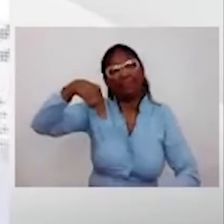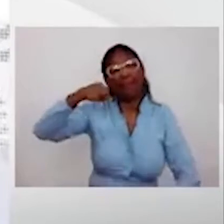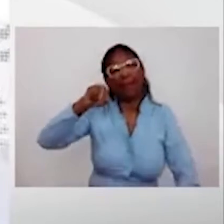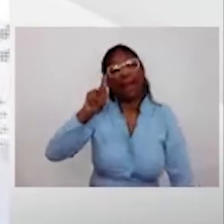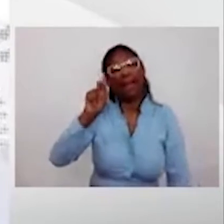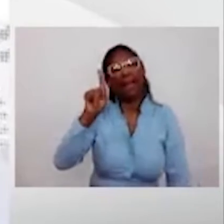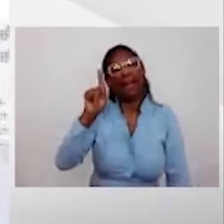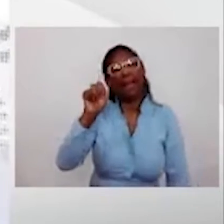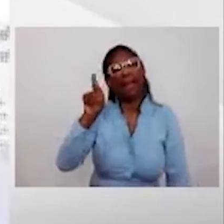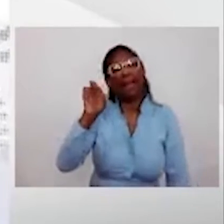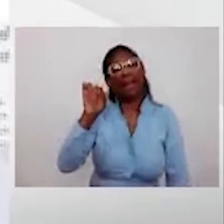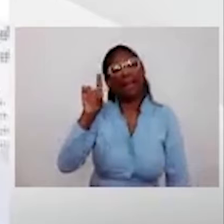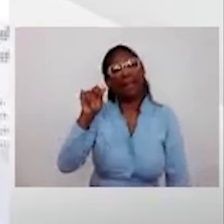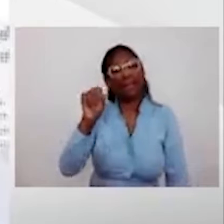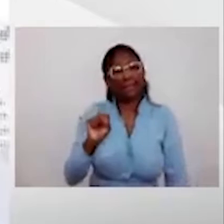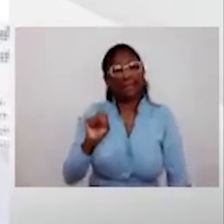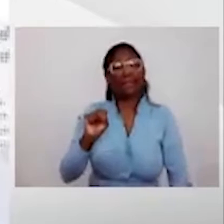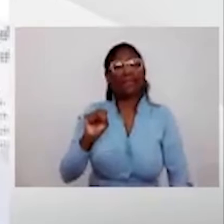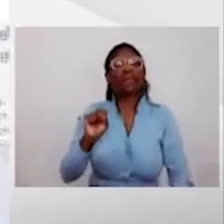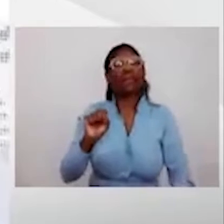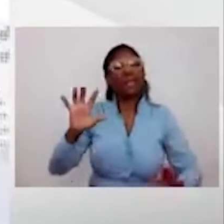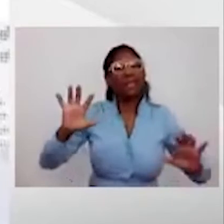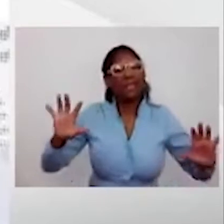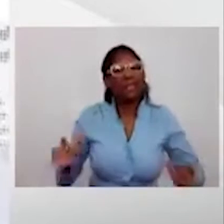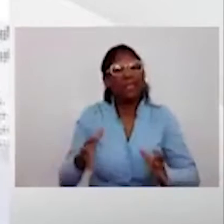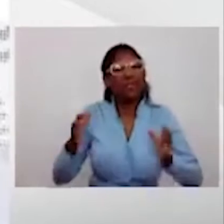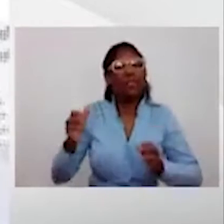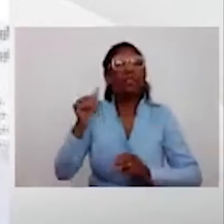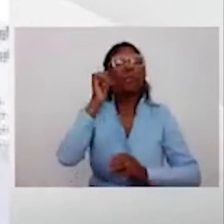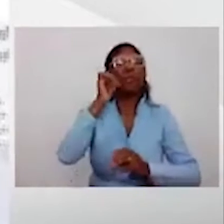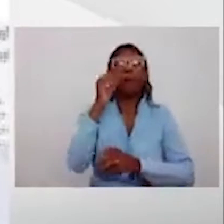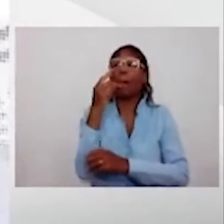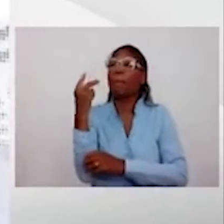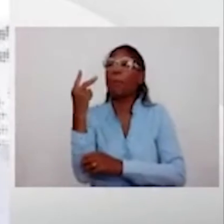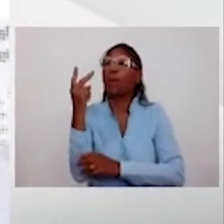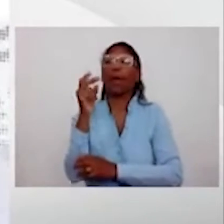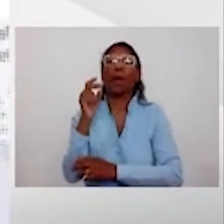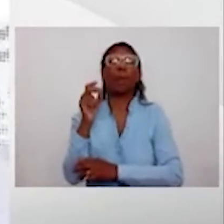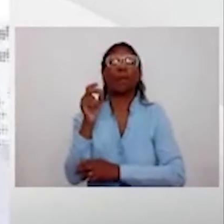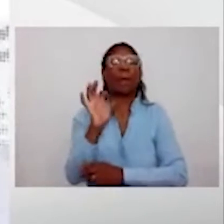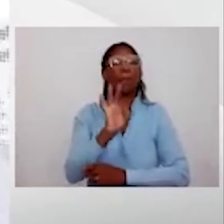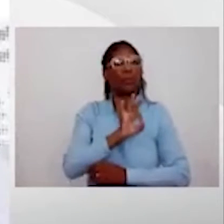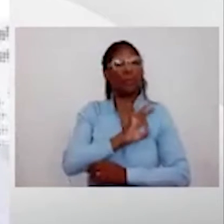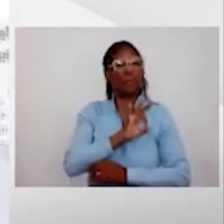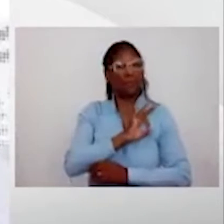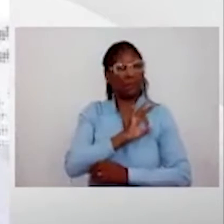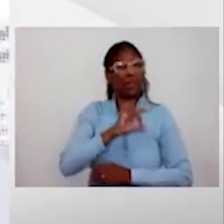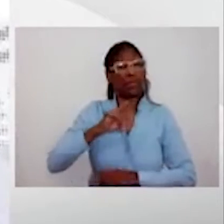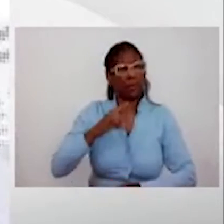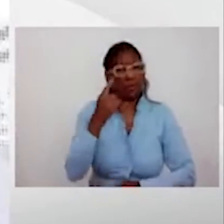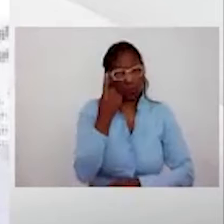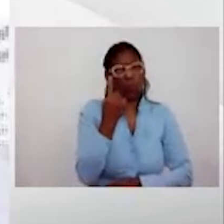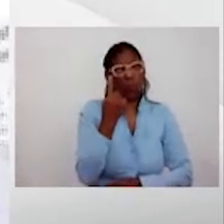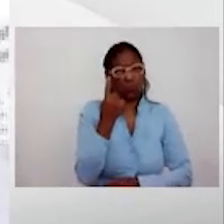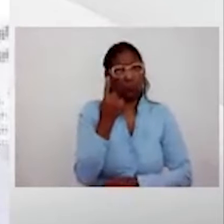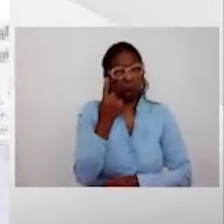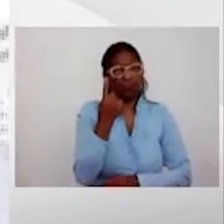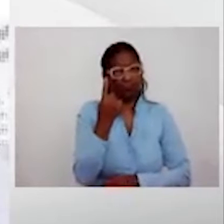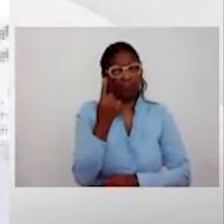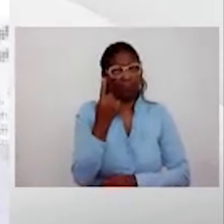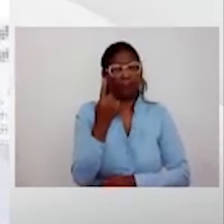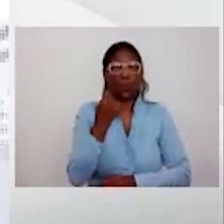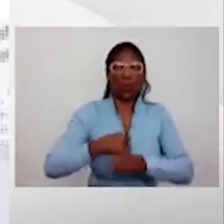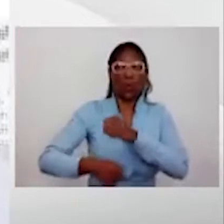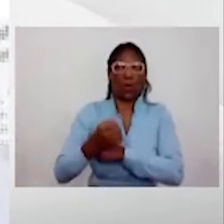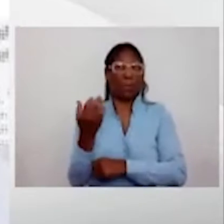procurarem a Polícia Civil. Nós tivemos uma redução ali do ano passado, né? Um feminicídio a menos do que o ano